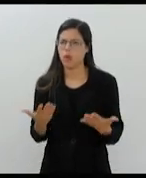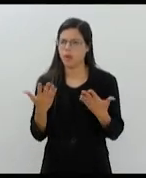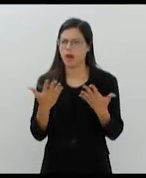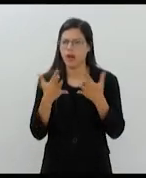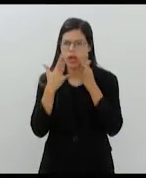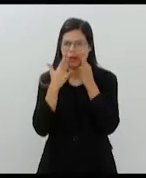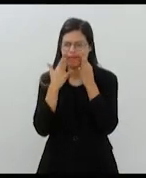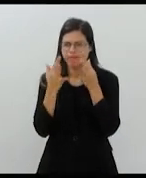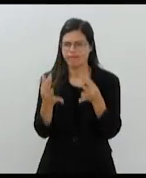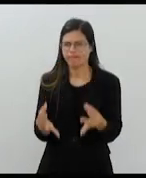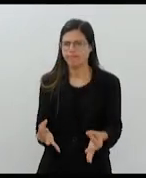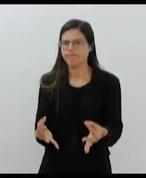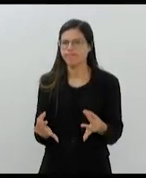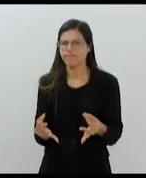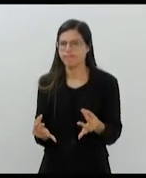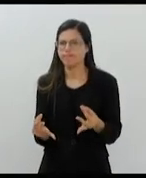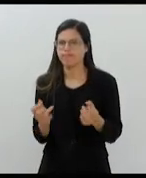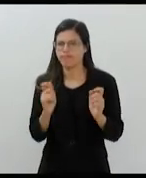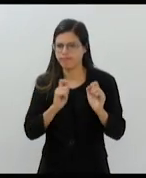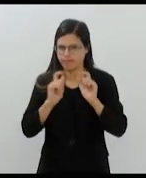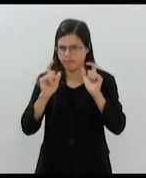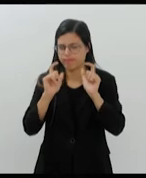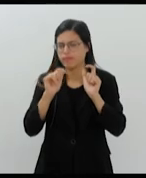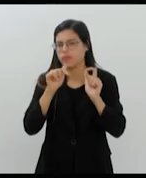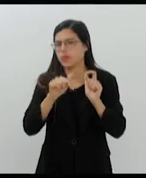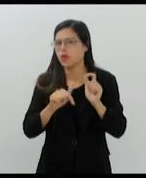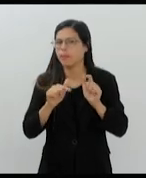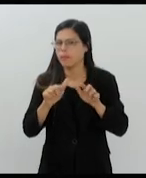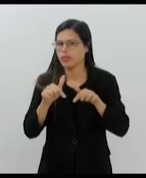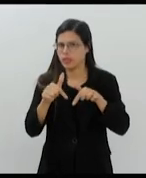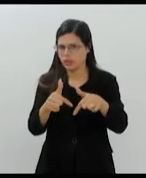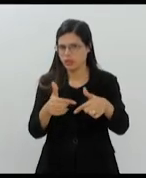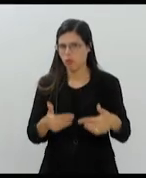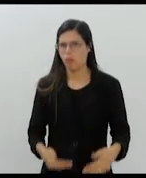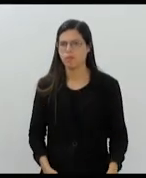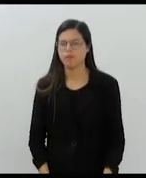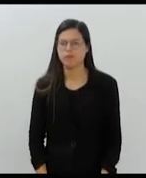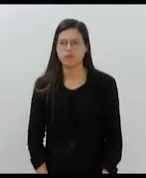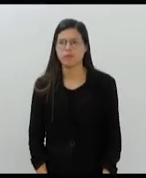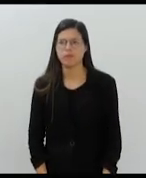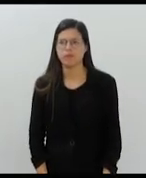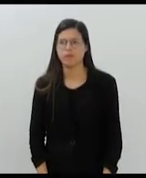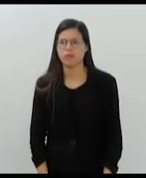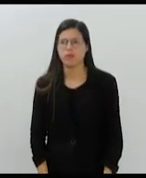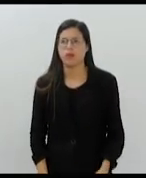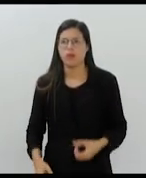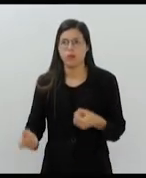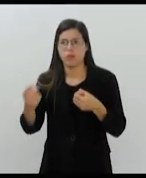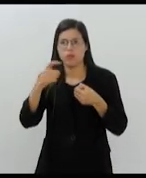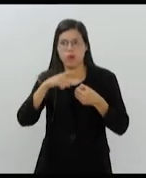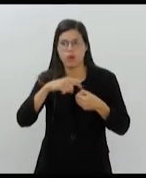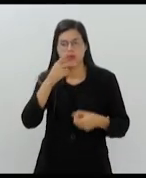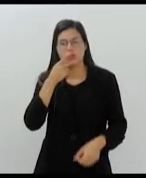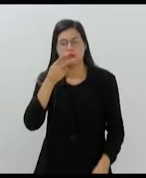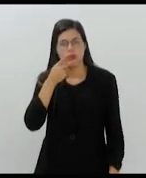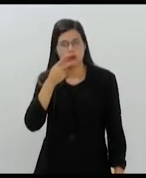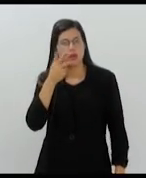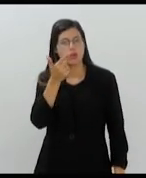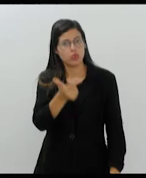atenção sobre essa operação. e volto a afirmar e